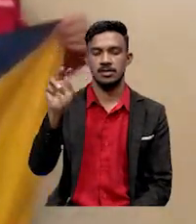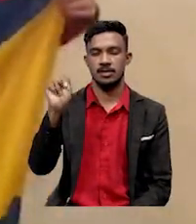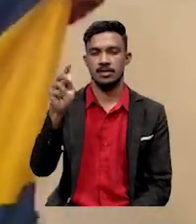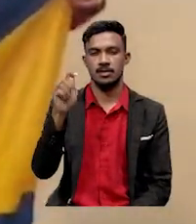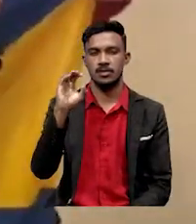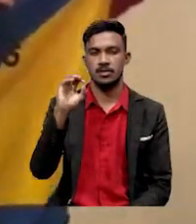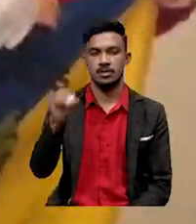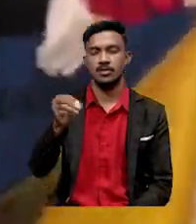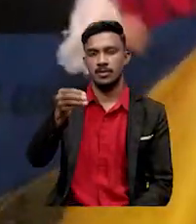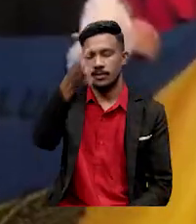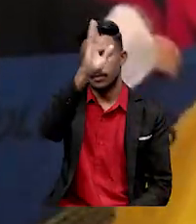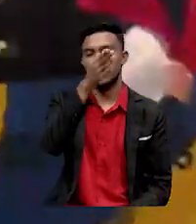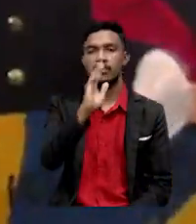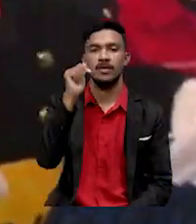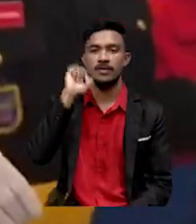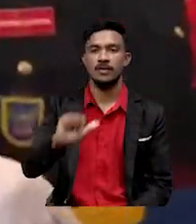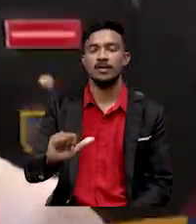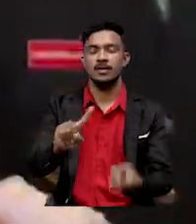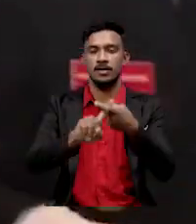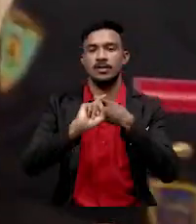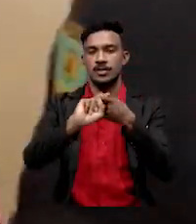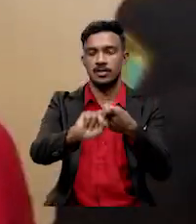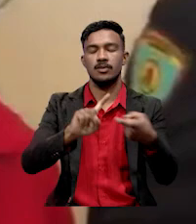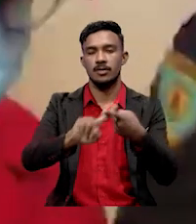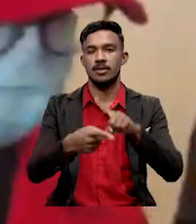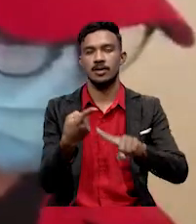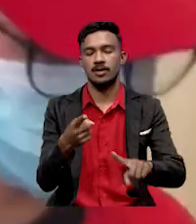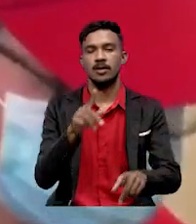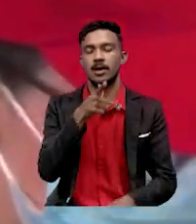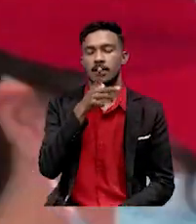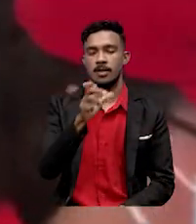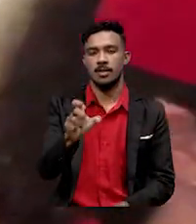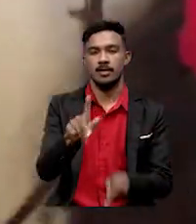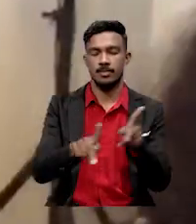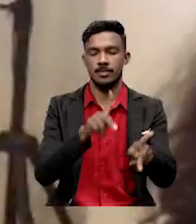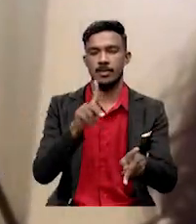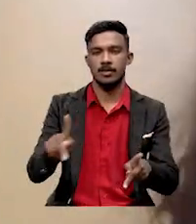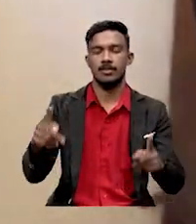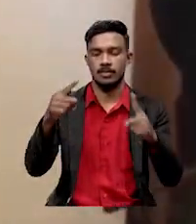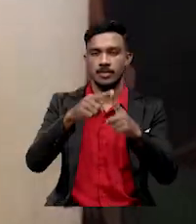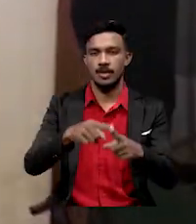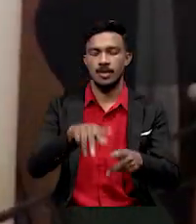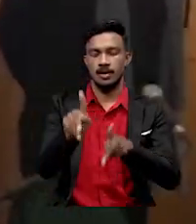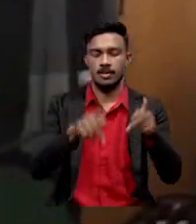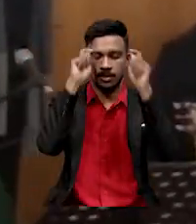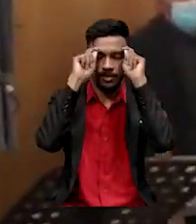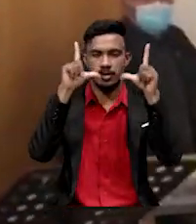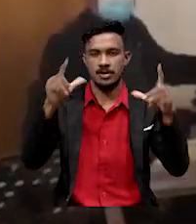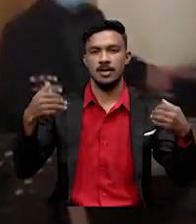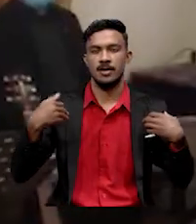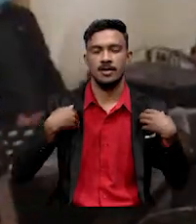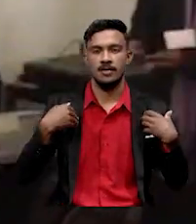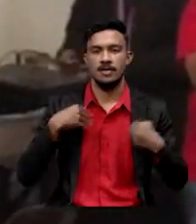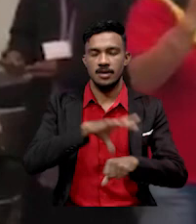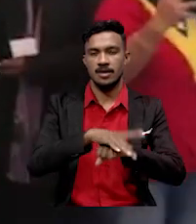Senhora ne, hanesan simbolização, relação amizade, nebe povo portuguesa, iha ba povo Timor-Leste, liliu ia rai Fátima.